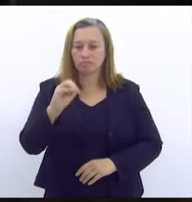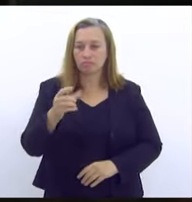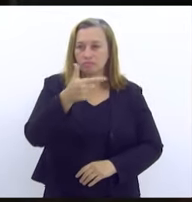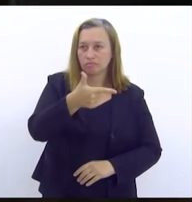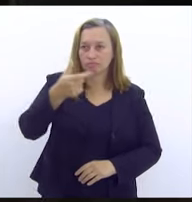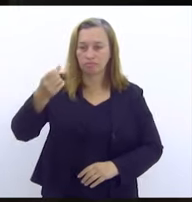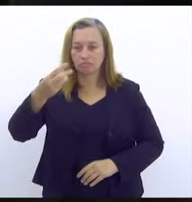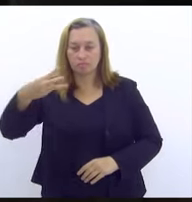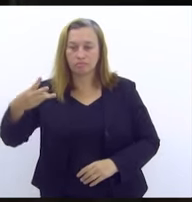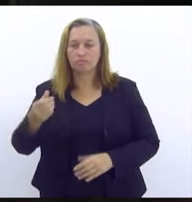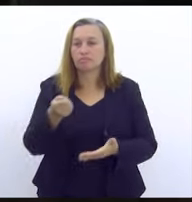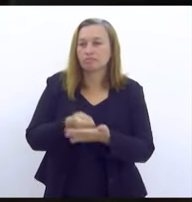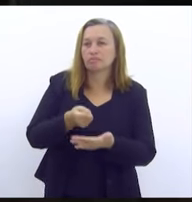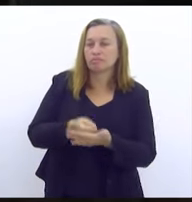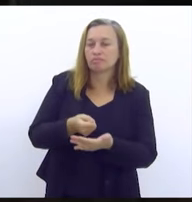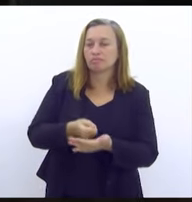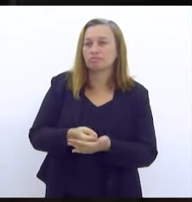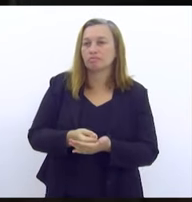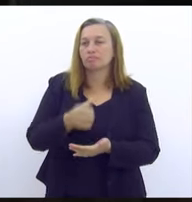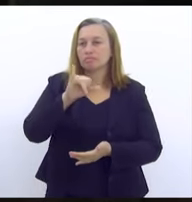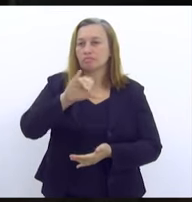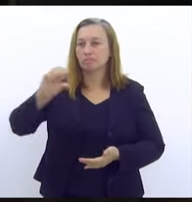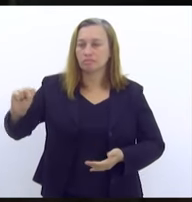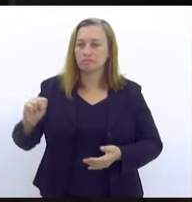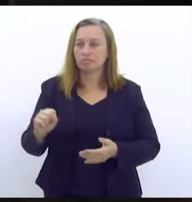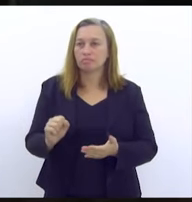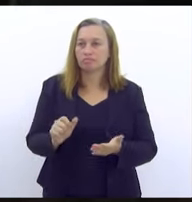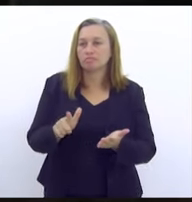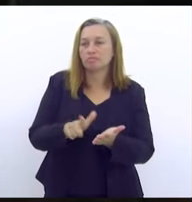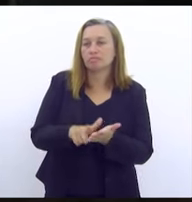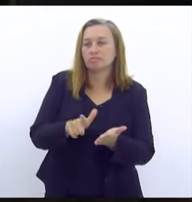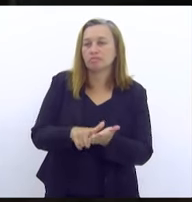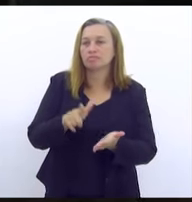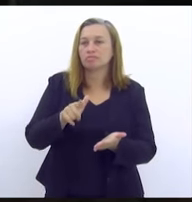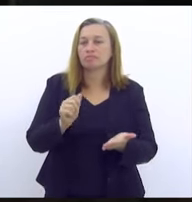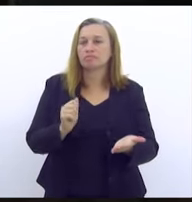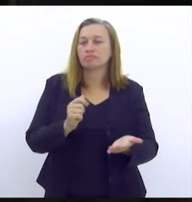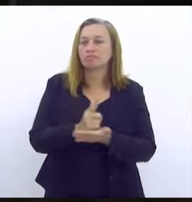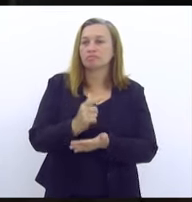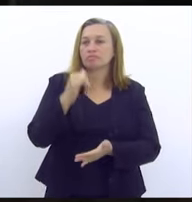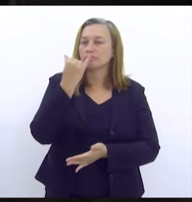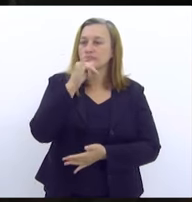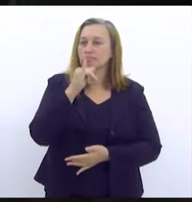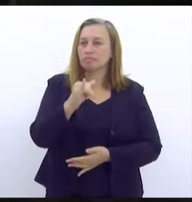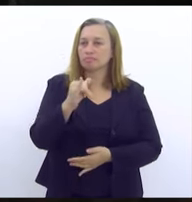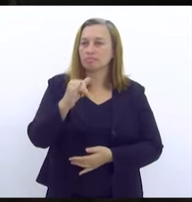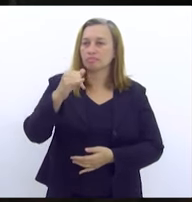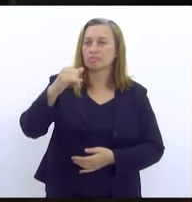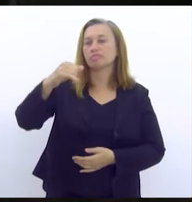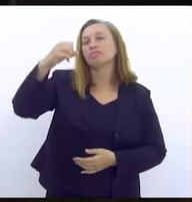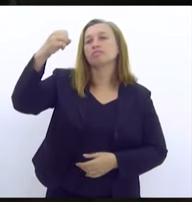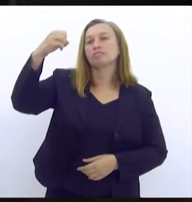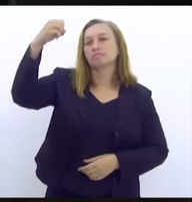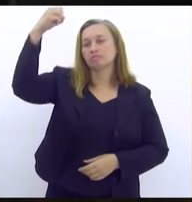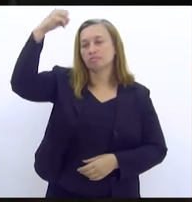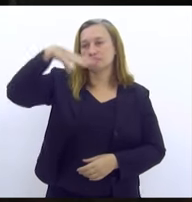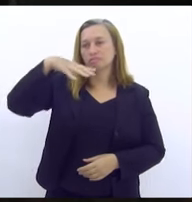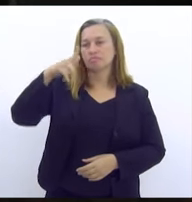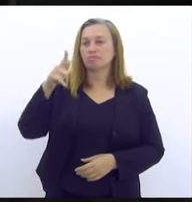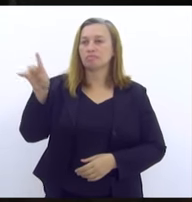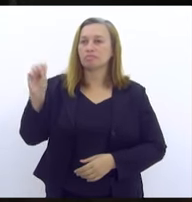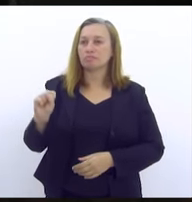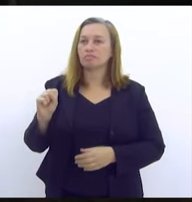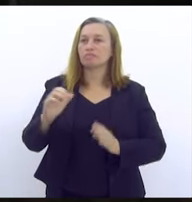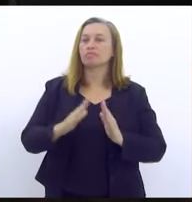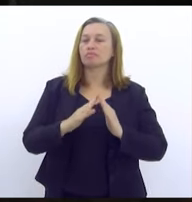proíbe a cobrança de ICMS nas contas de serviços públicos estaduais de energia elétrica e gás de igrejas, templos de qualquer culto